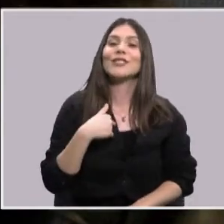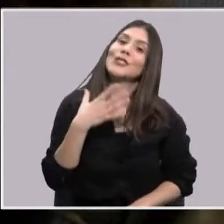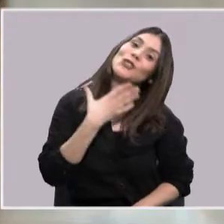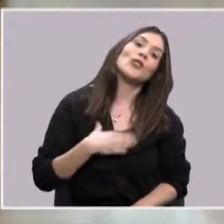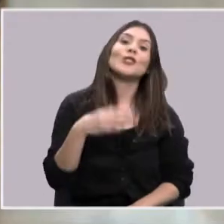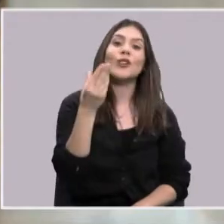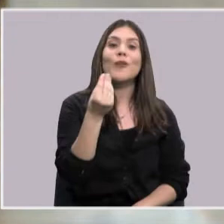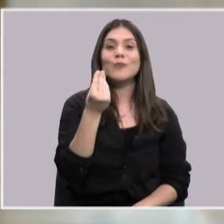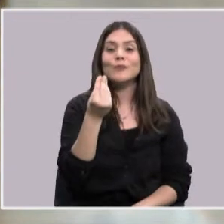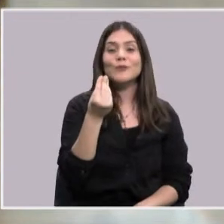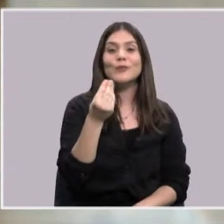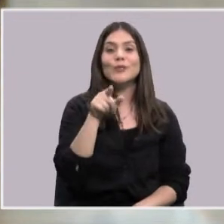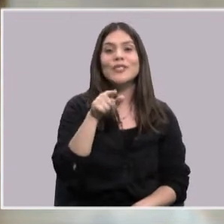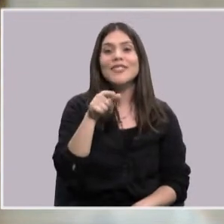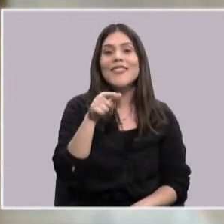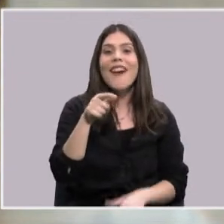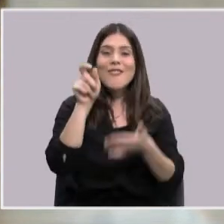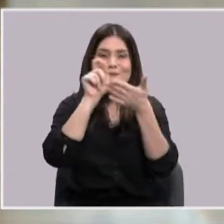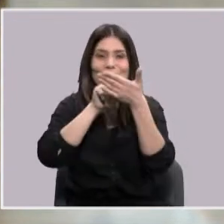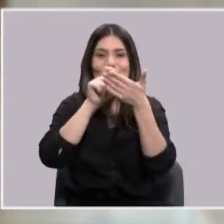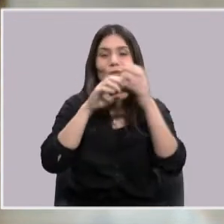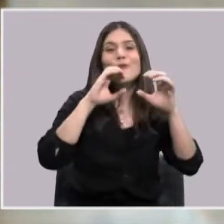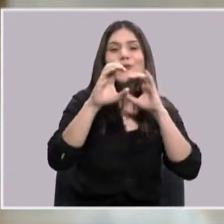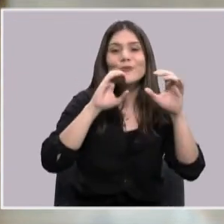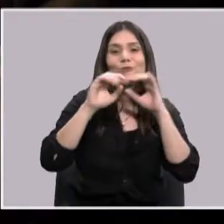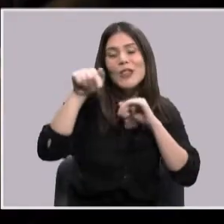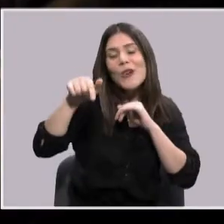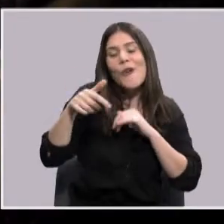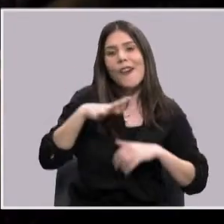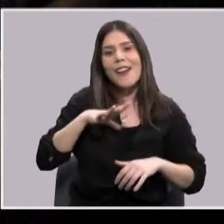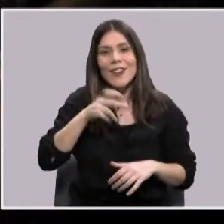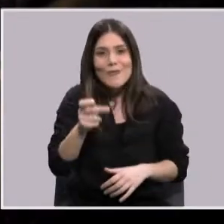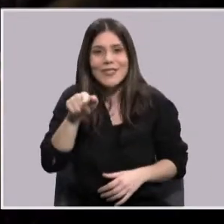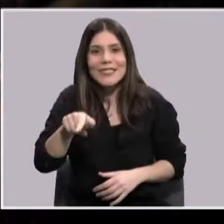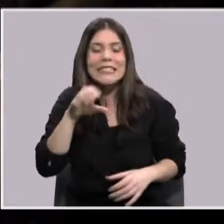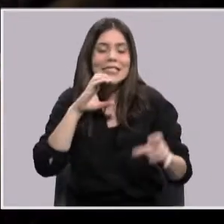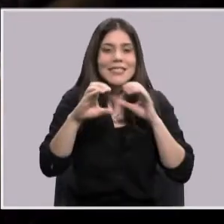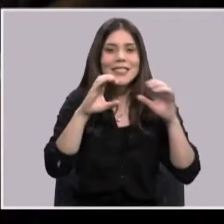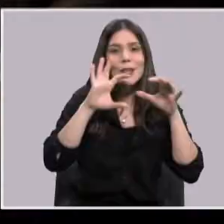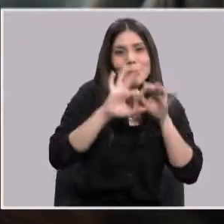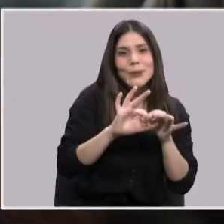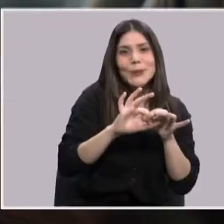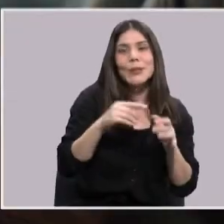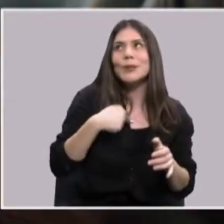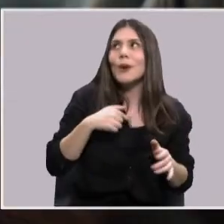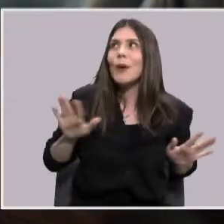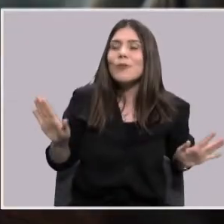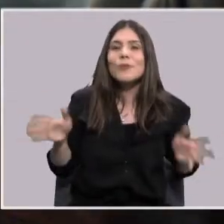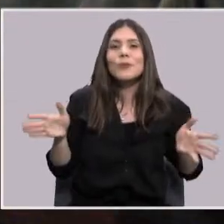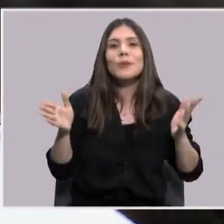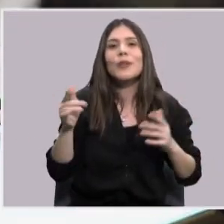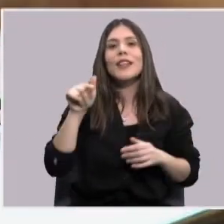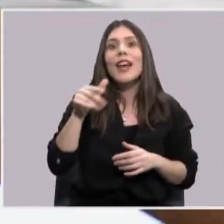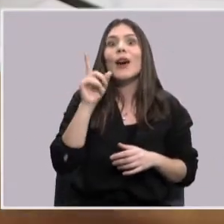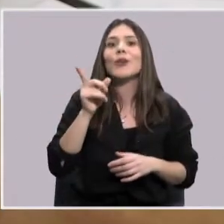Eu estou a gostar muito de estar agora na parte da agência de comunicação, ainda quero ficar aqui. O que me mantém motivada